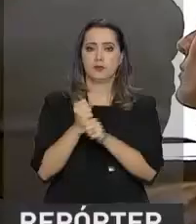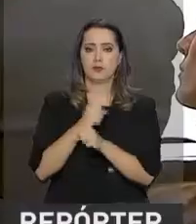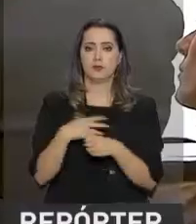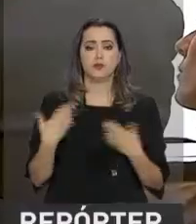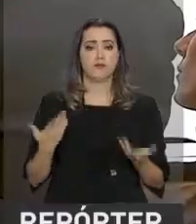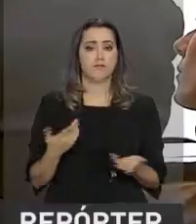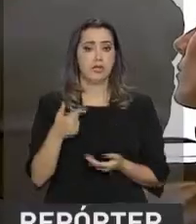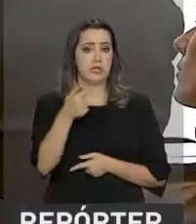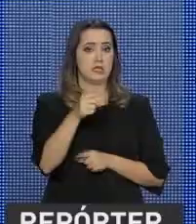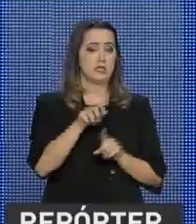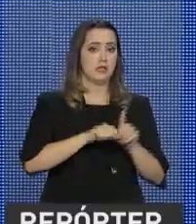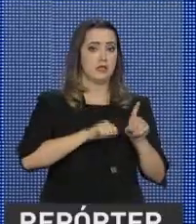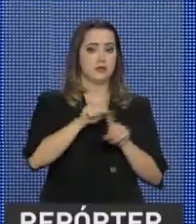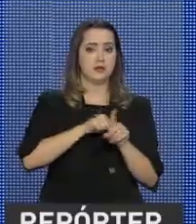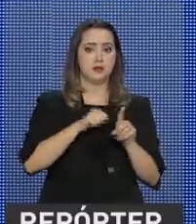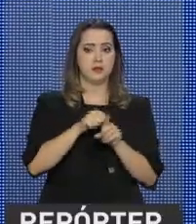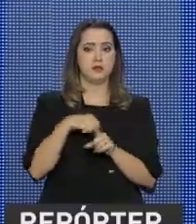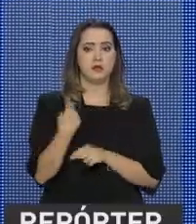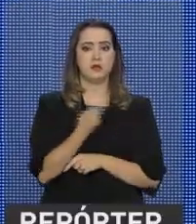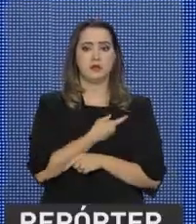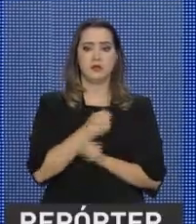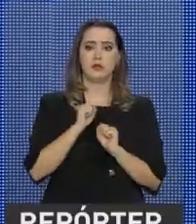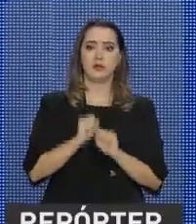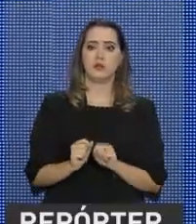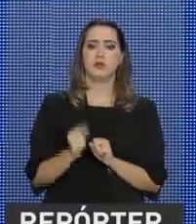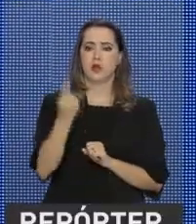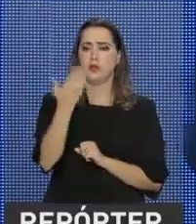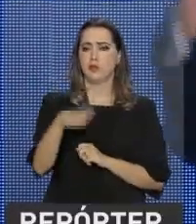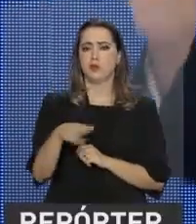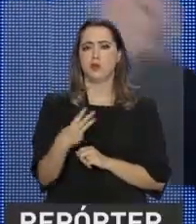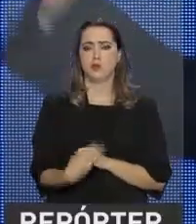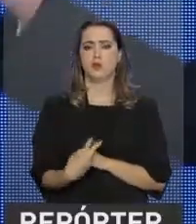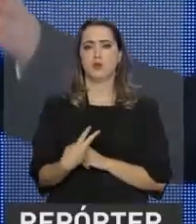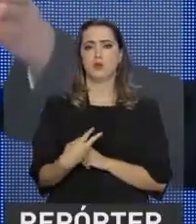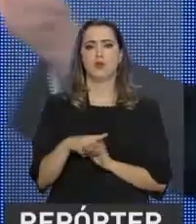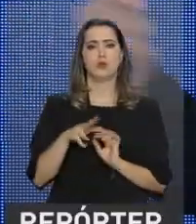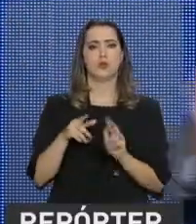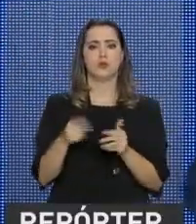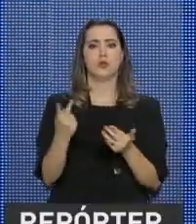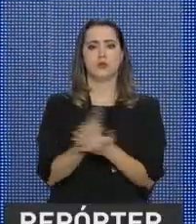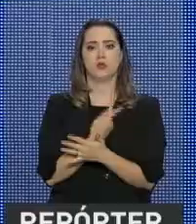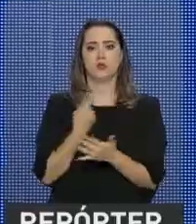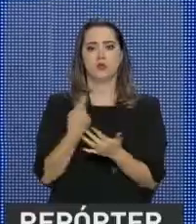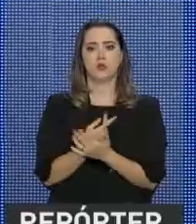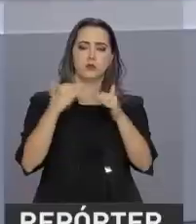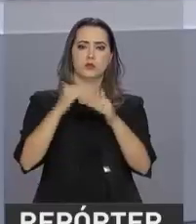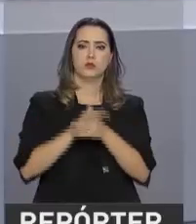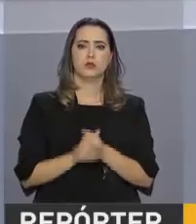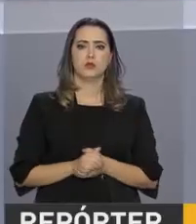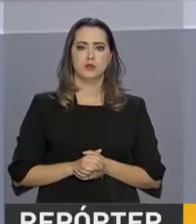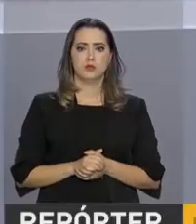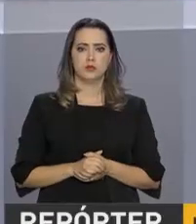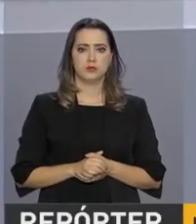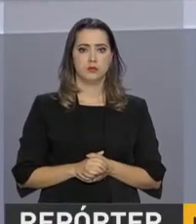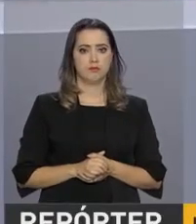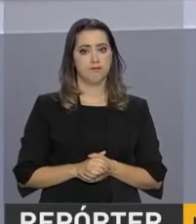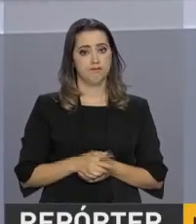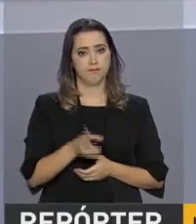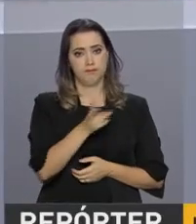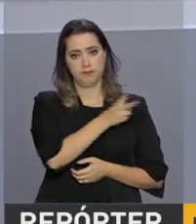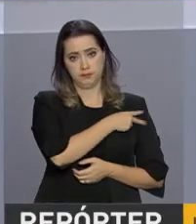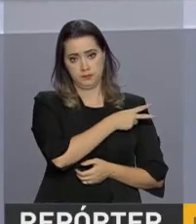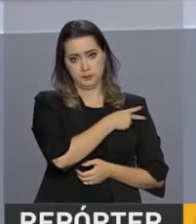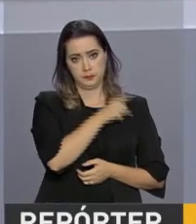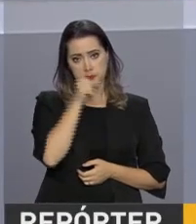em sete meses nós podemos fazer pelo menos um terço de tudo aquilo que foi feito nesses dois anos o chefe de análise